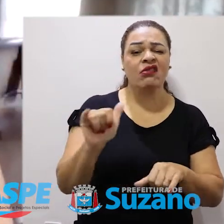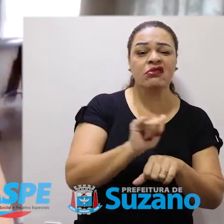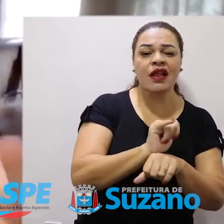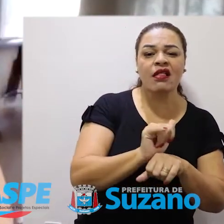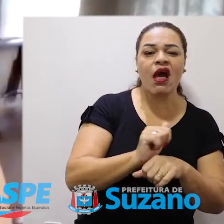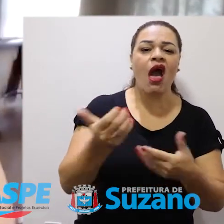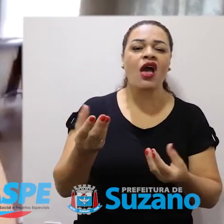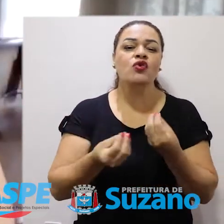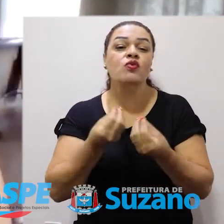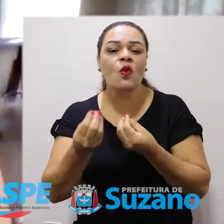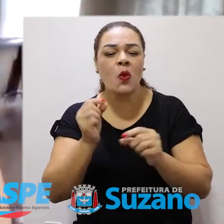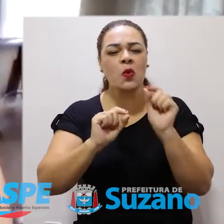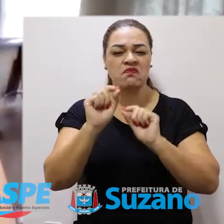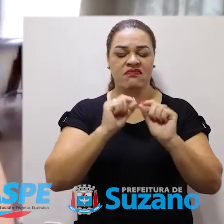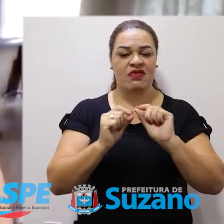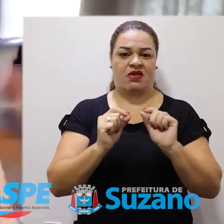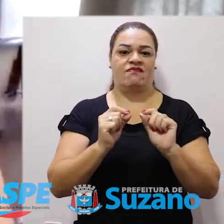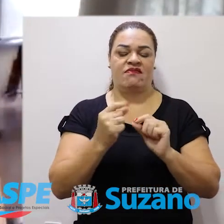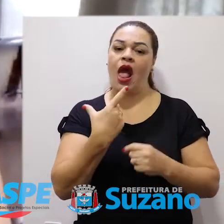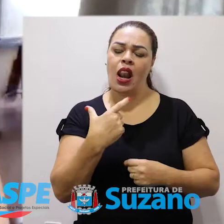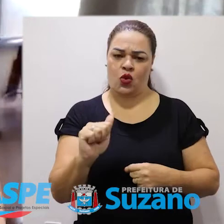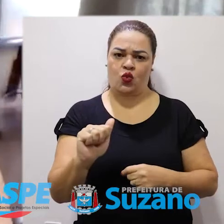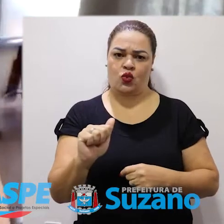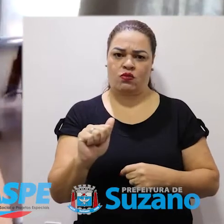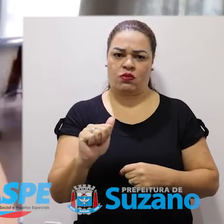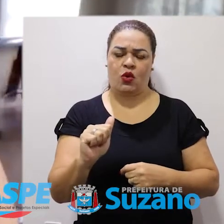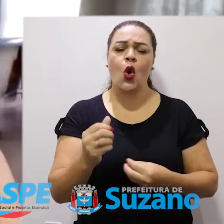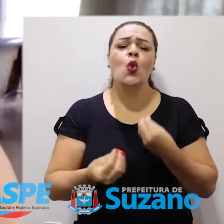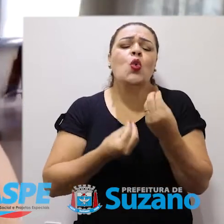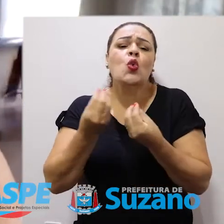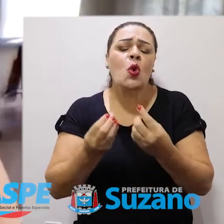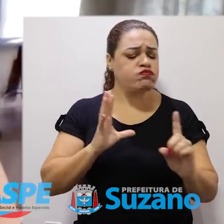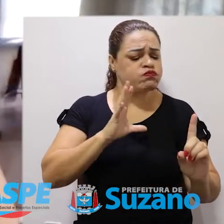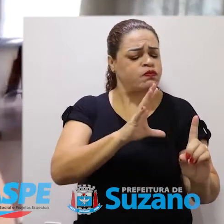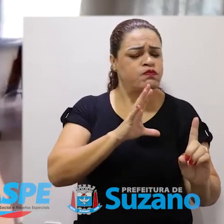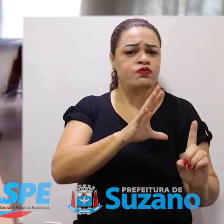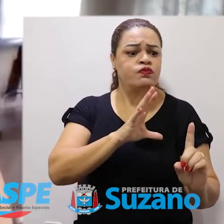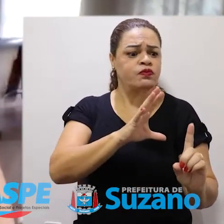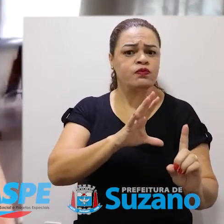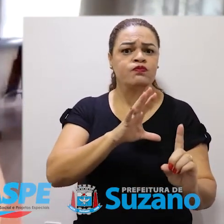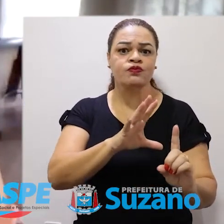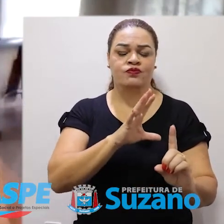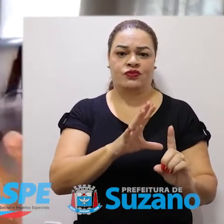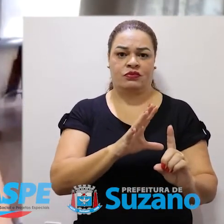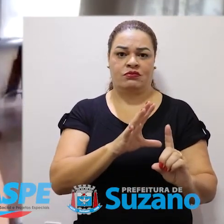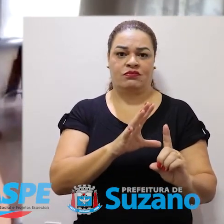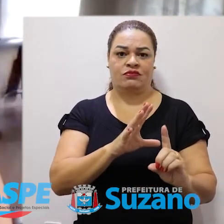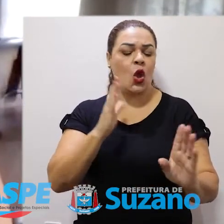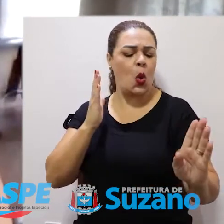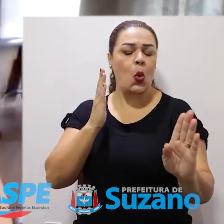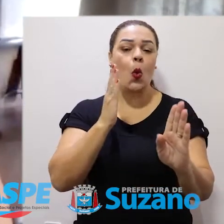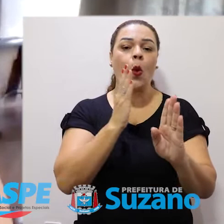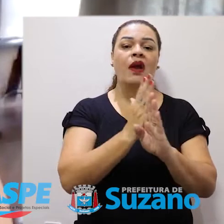funciona, né, o que é essa língua e o que ela influi, né, ou se ela tem uma influência muito grande e qual